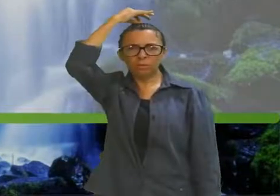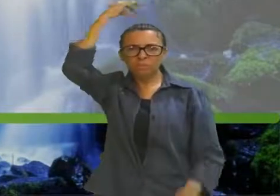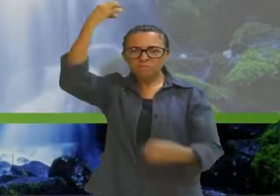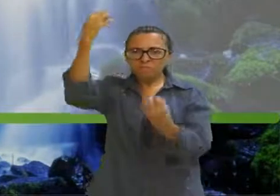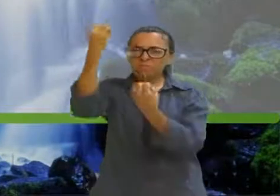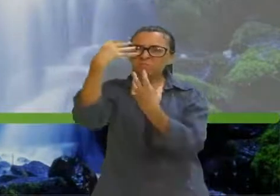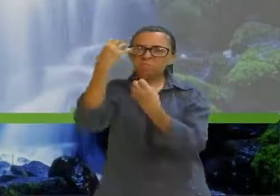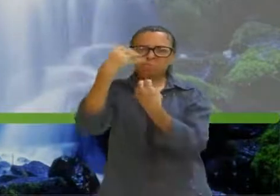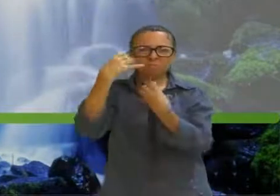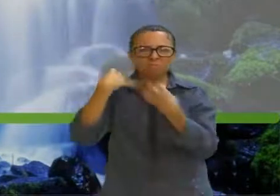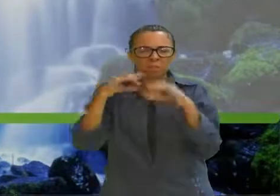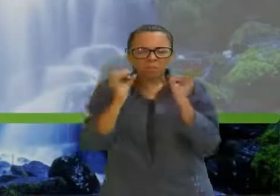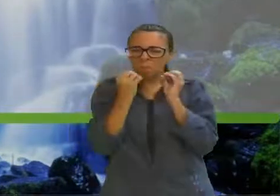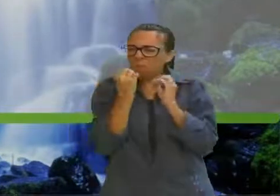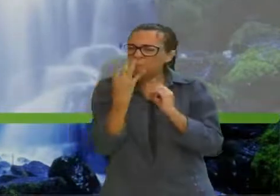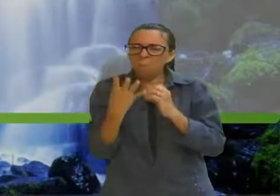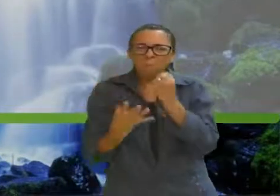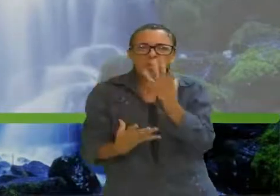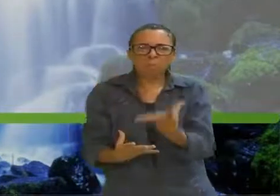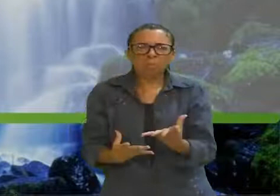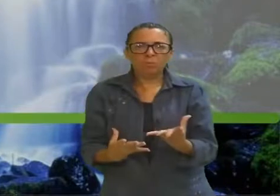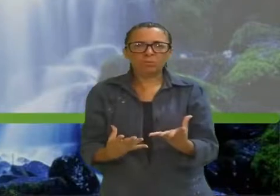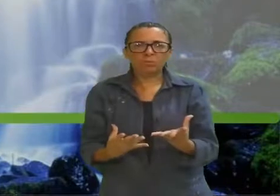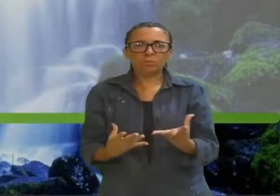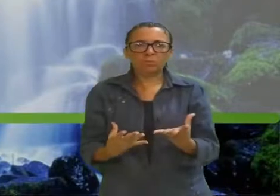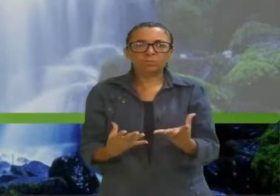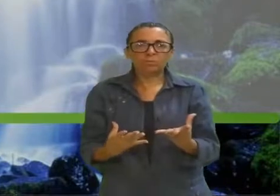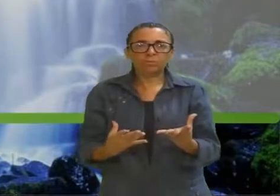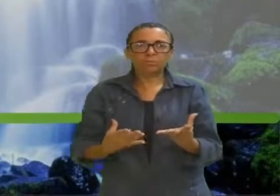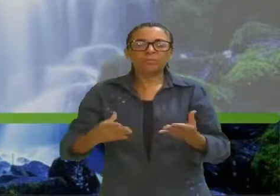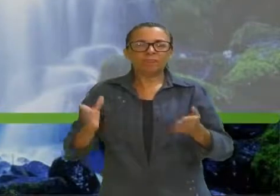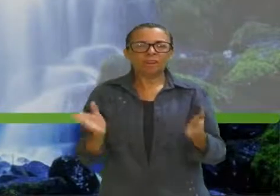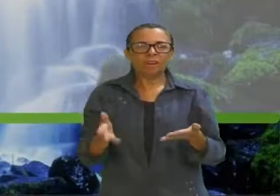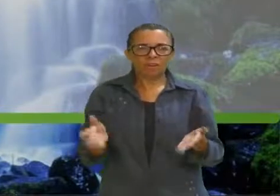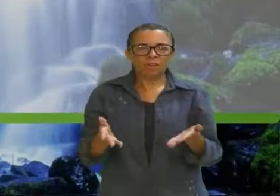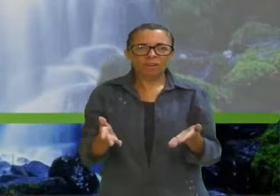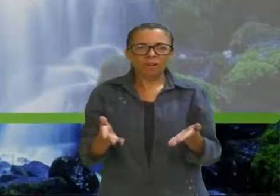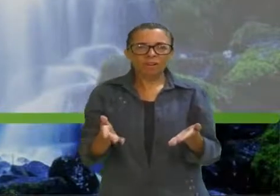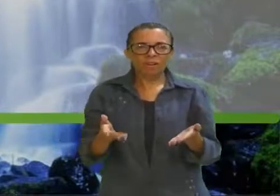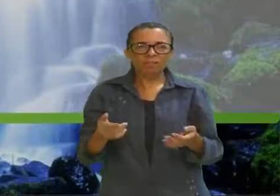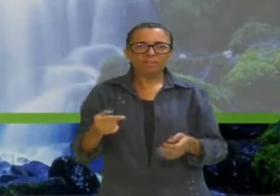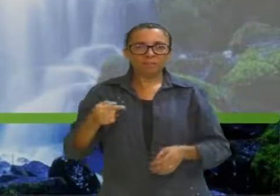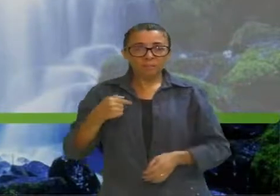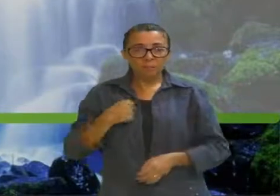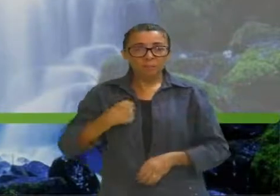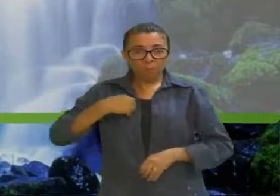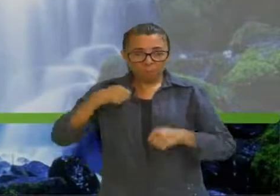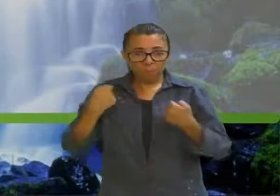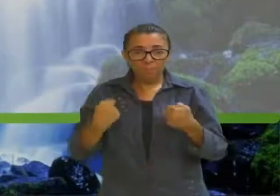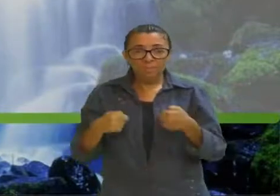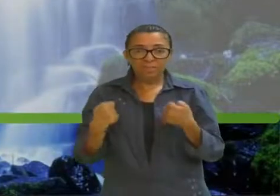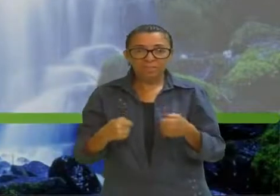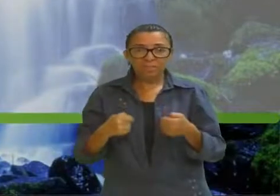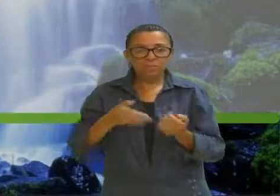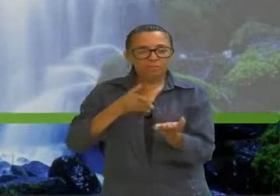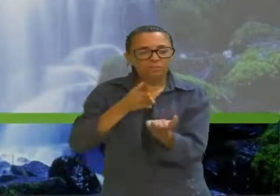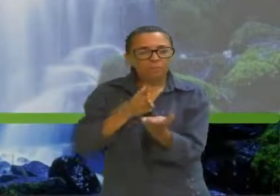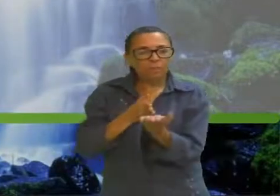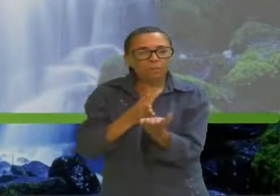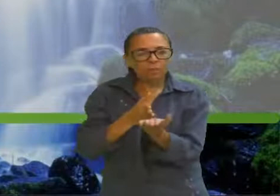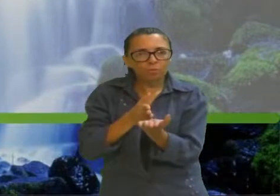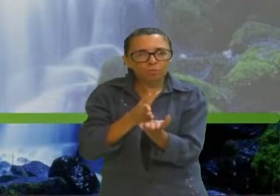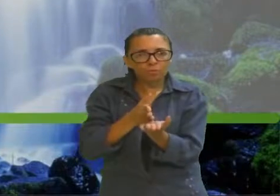obedecemos, Ele faz a sua obra através de nós. E nós viremos a conhecer Deus